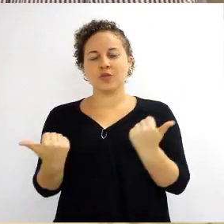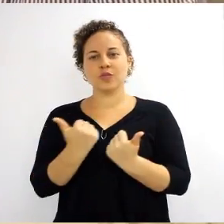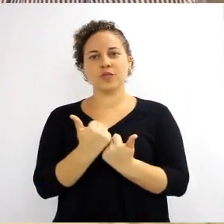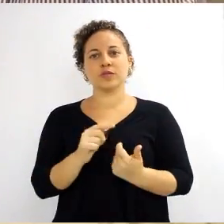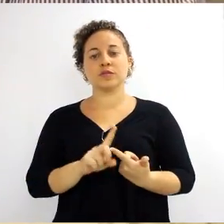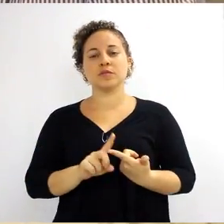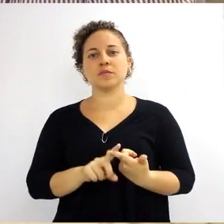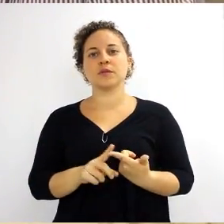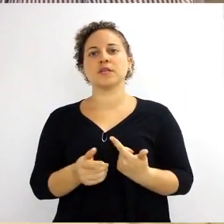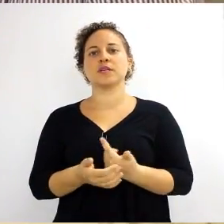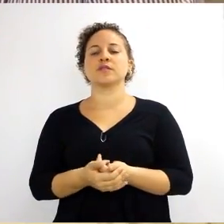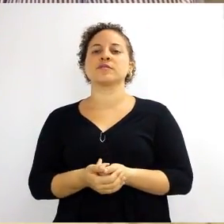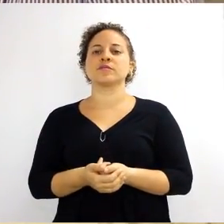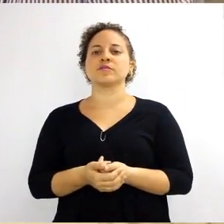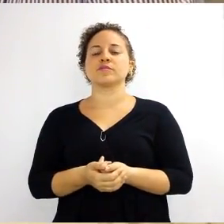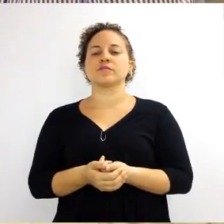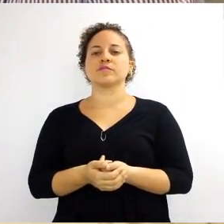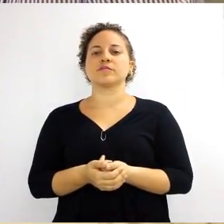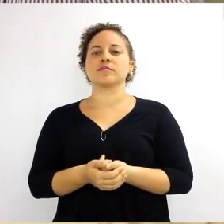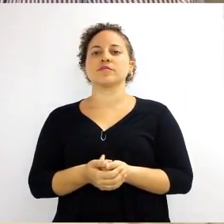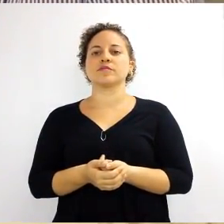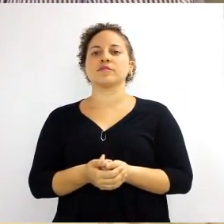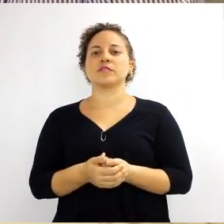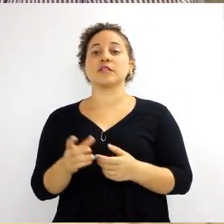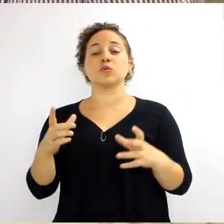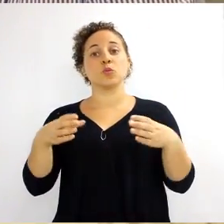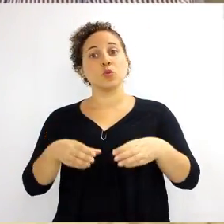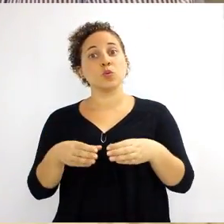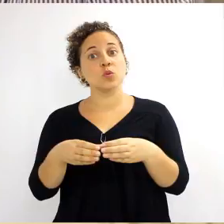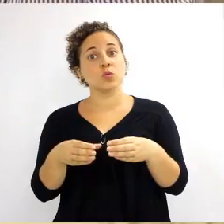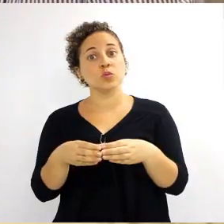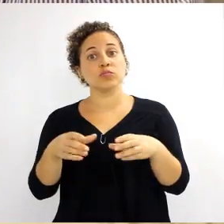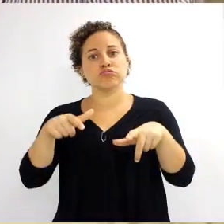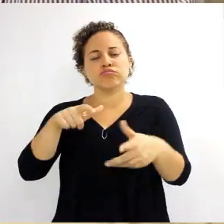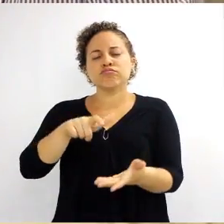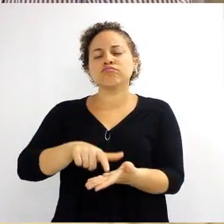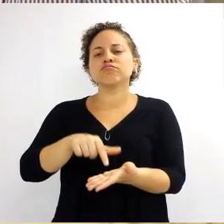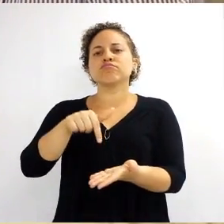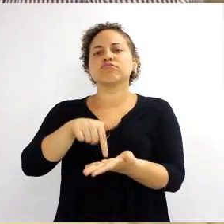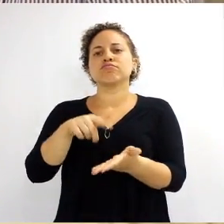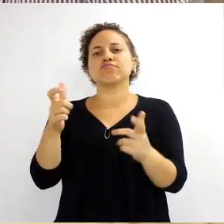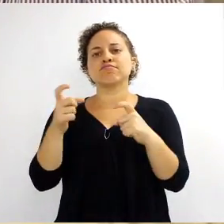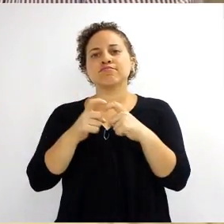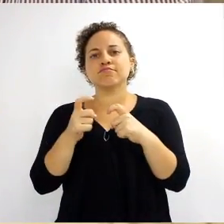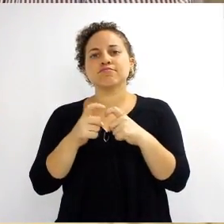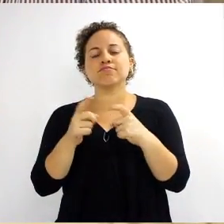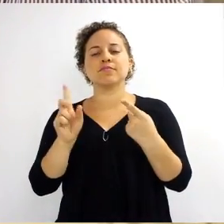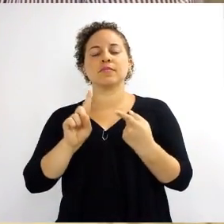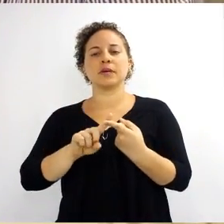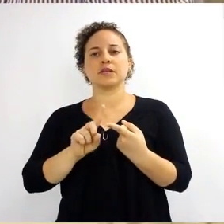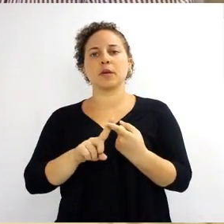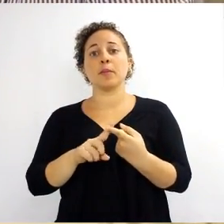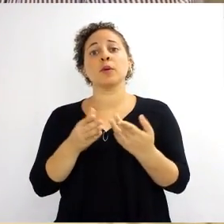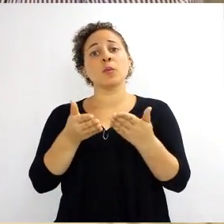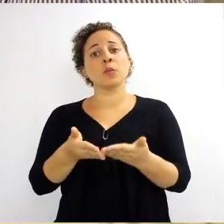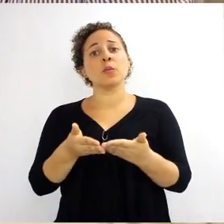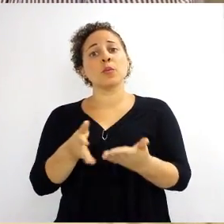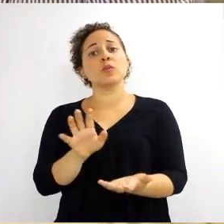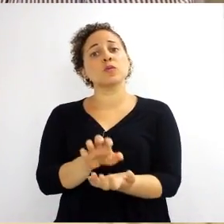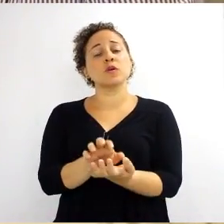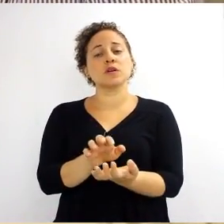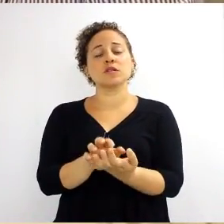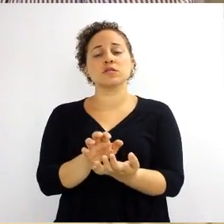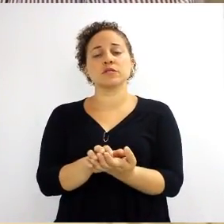um ambulatório médico, dispõe de ambulância. E o Porto do Recife, infelizmente, com